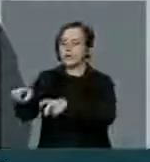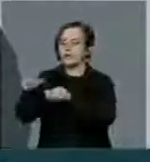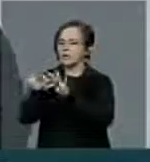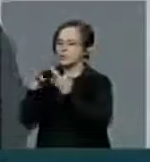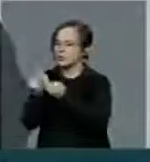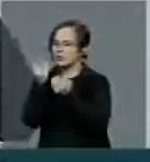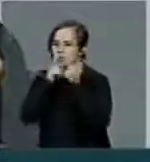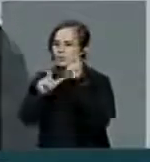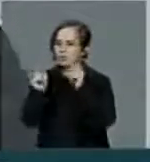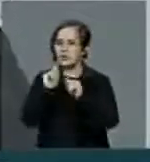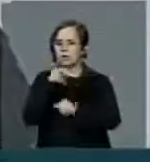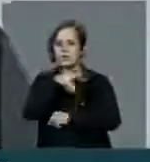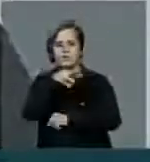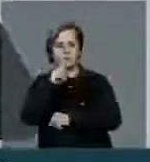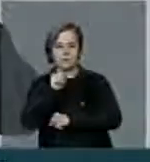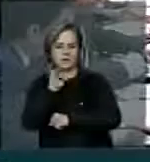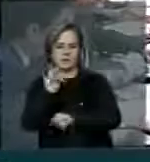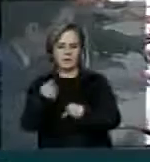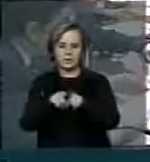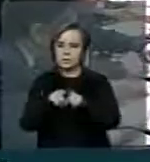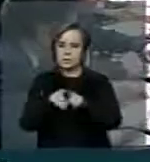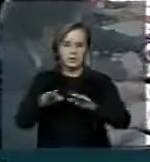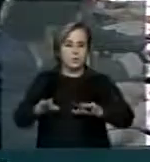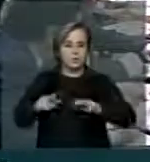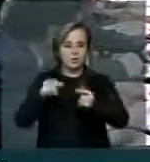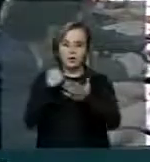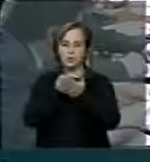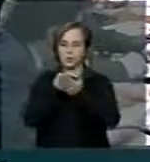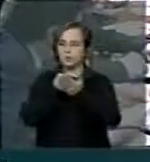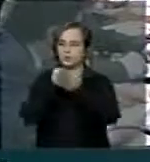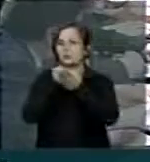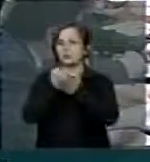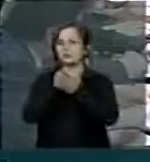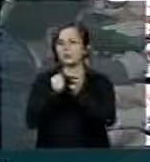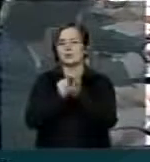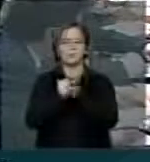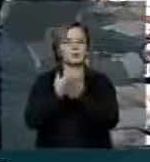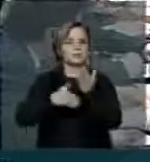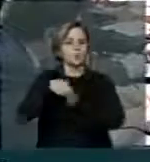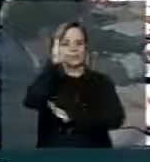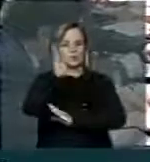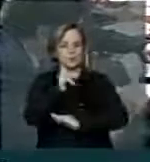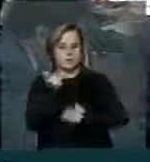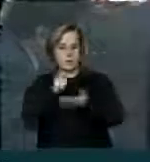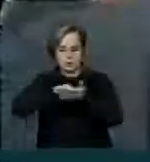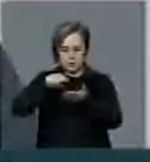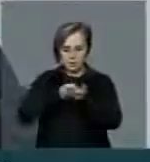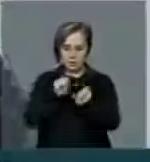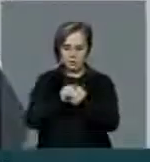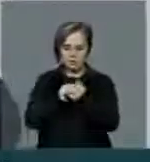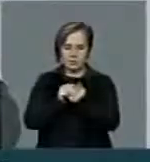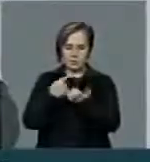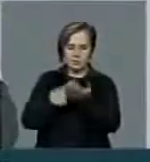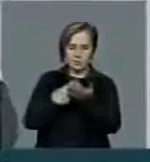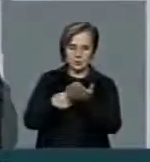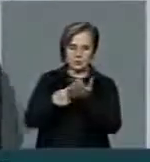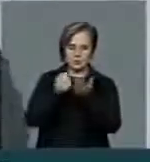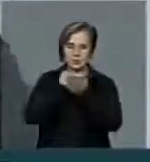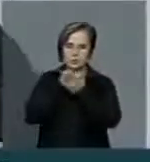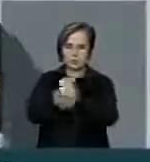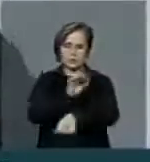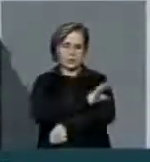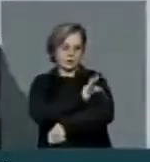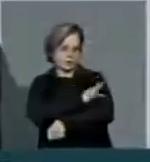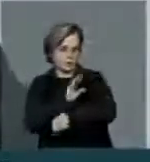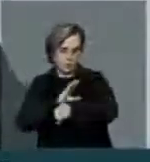do MST, todos, da CNA, todos, cooperativas do Brasil, todos assinaram acordos conosco de cooperação. Todos estão sendo capacitados,